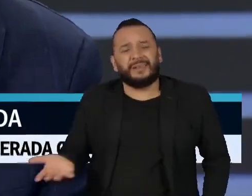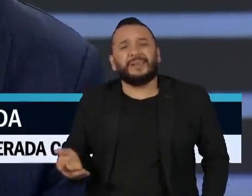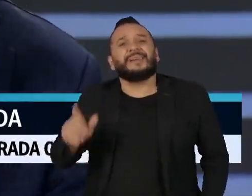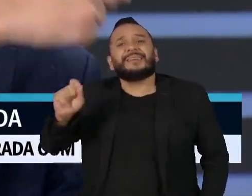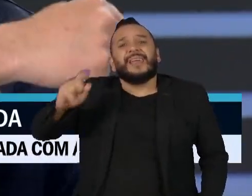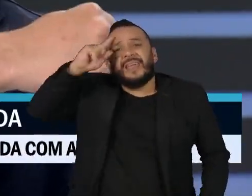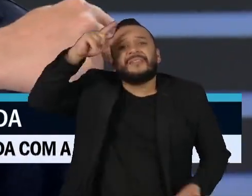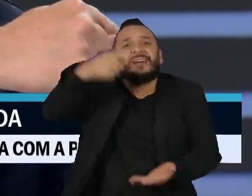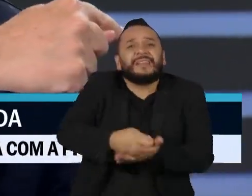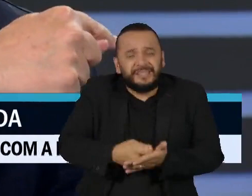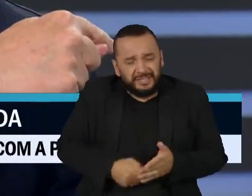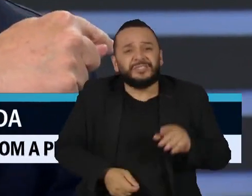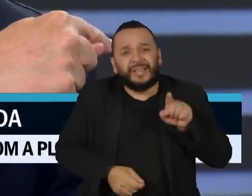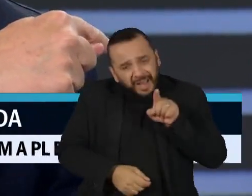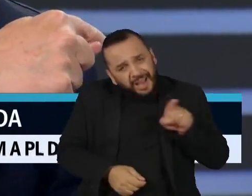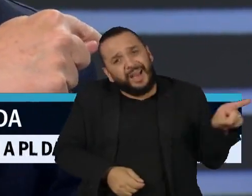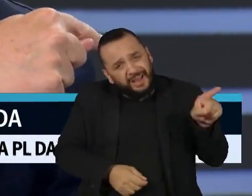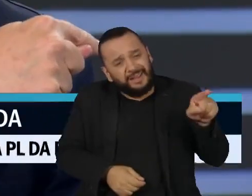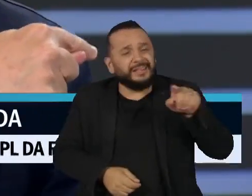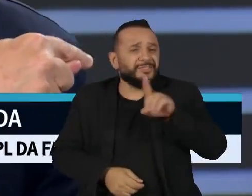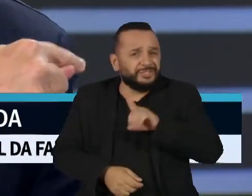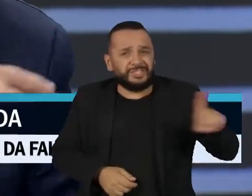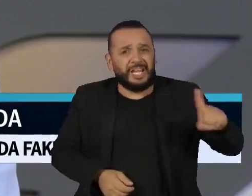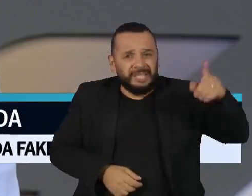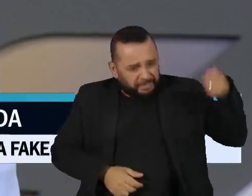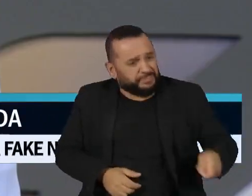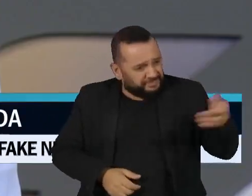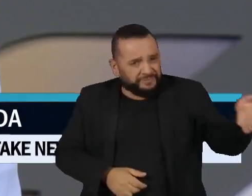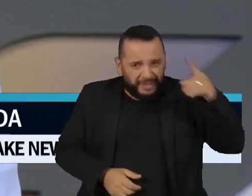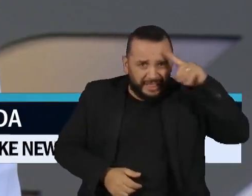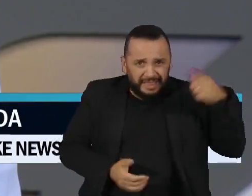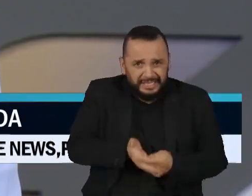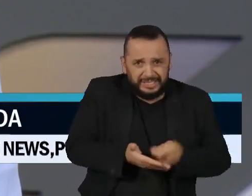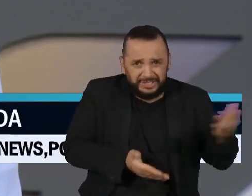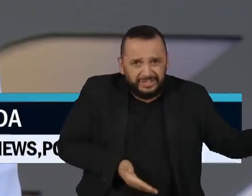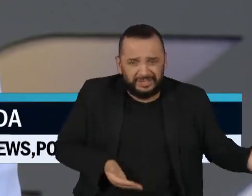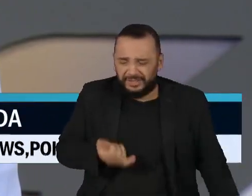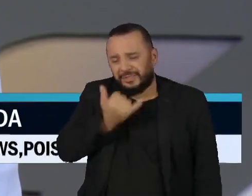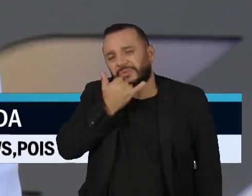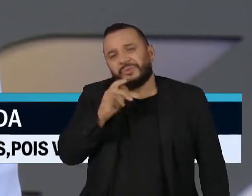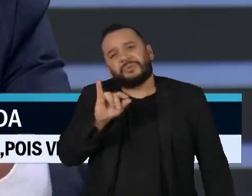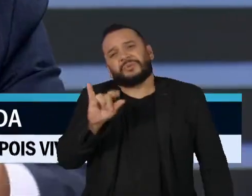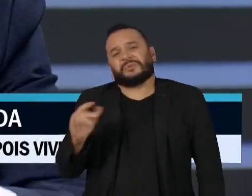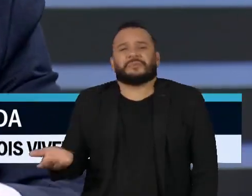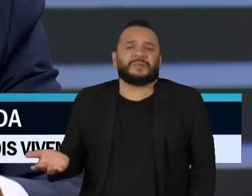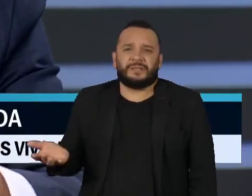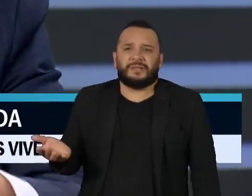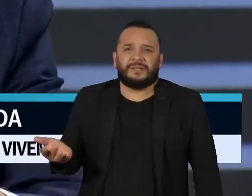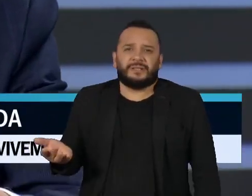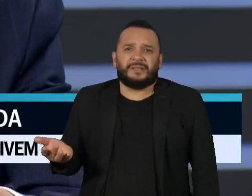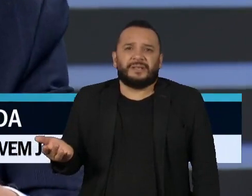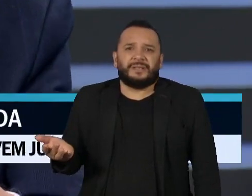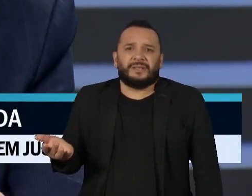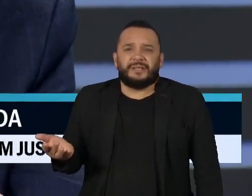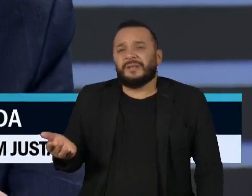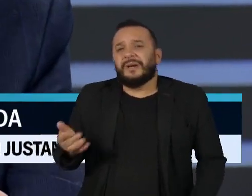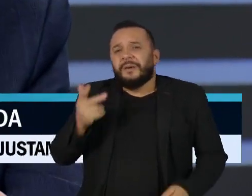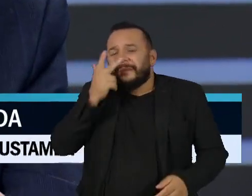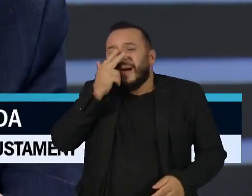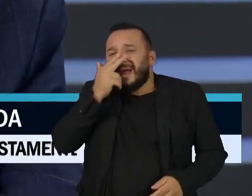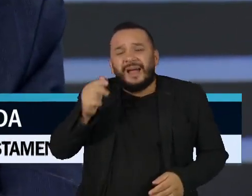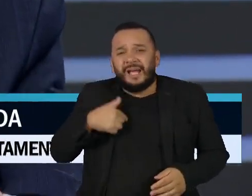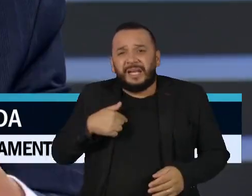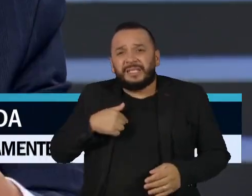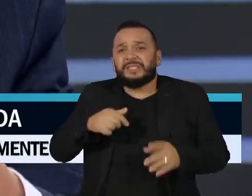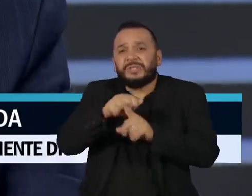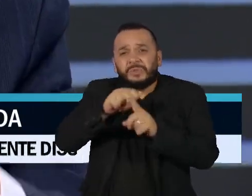Aí voltamos à discussão lá das fake news, lá atrás. Vê como tudo a gente vai seguir e termina nessa visão extremista